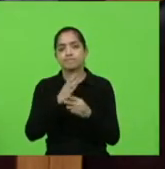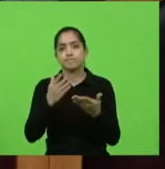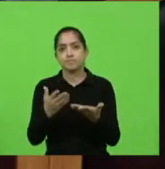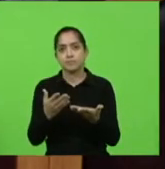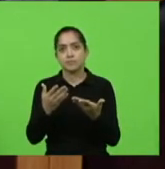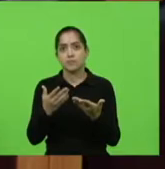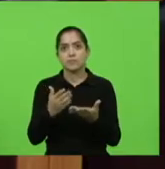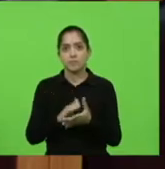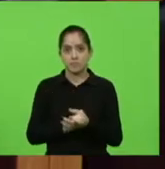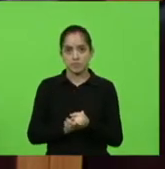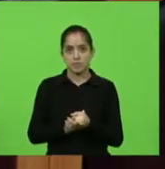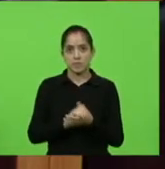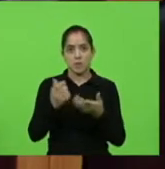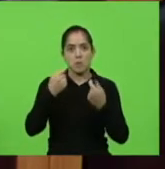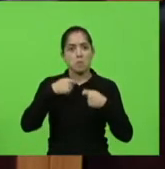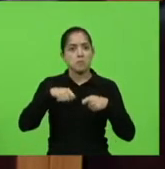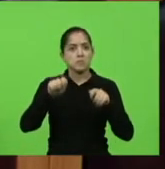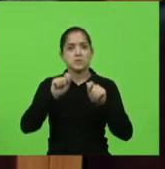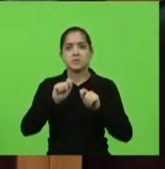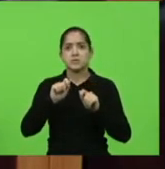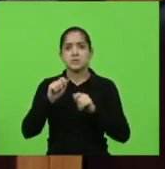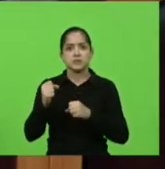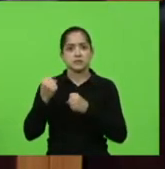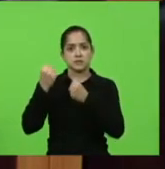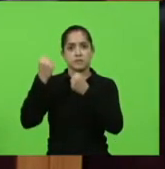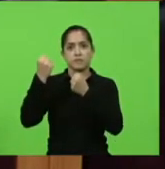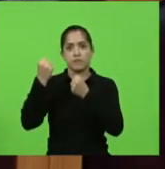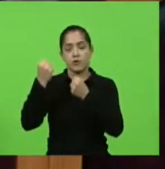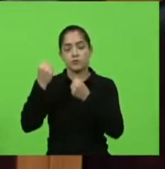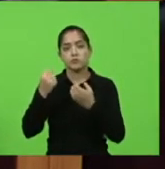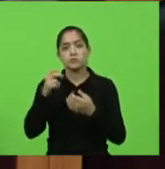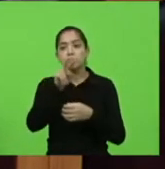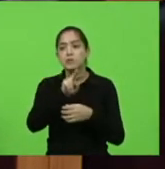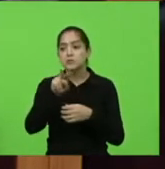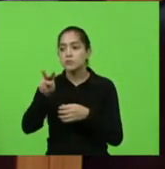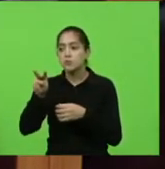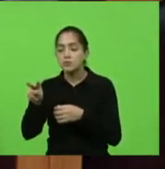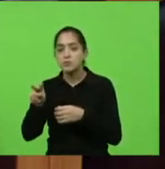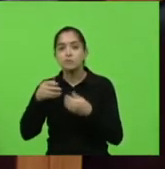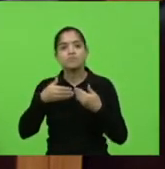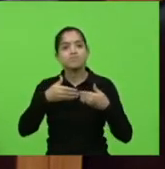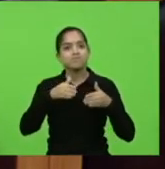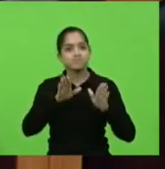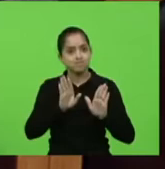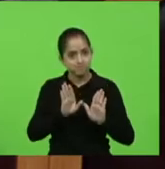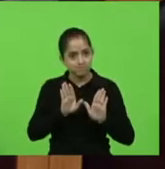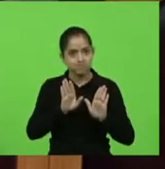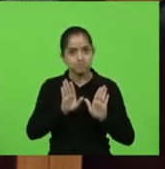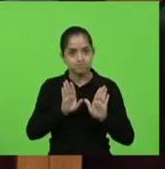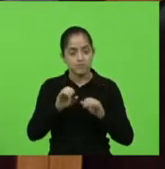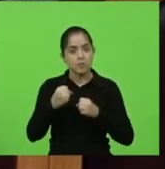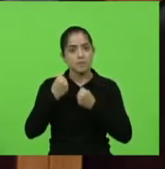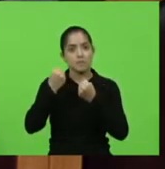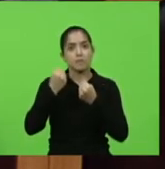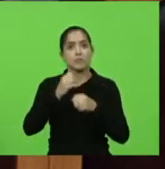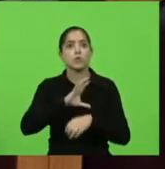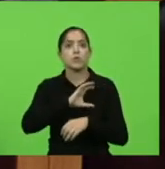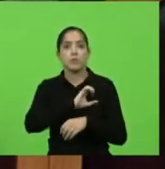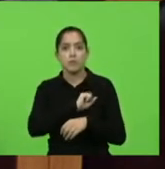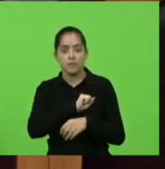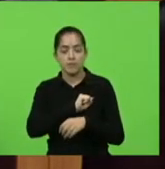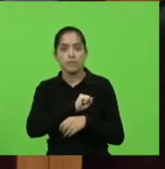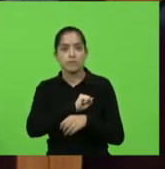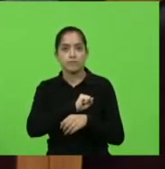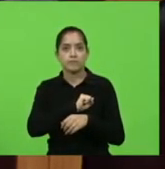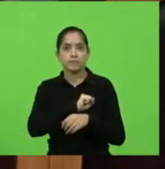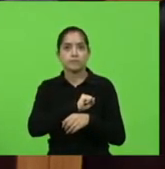preciso ser grande herói para ter superpoderes. Basta olhar ao redor, abrir o coração, deixar a força do amor agir. Diante das